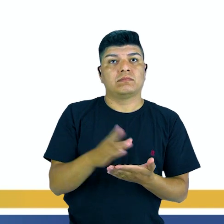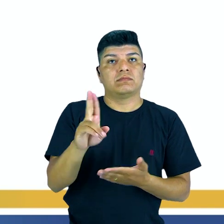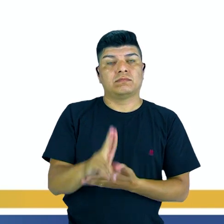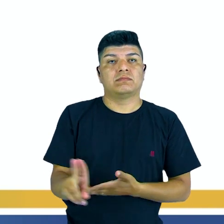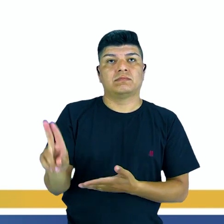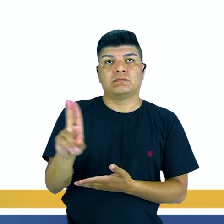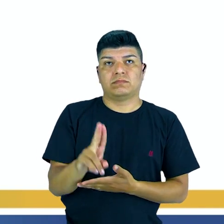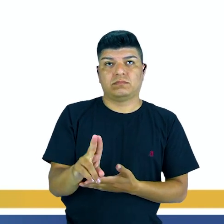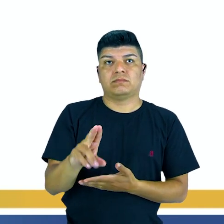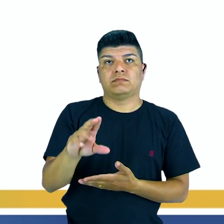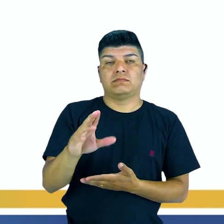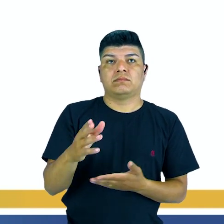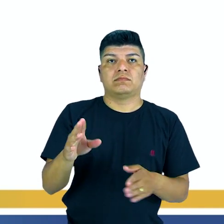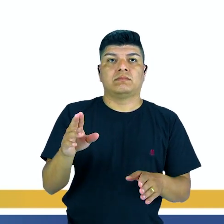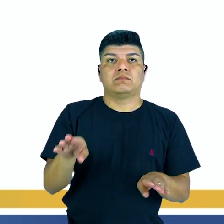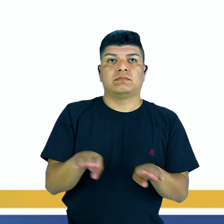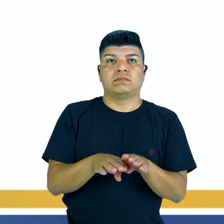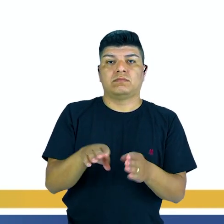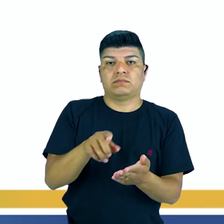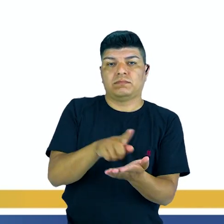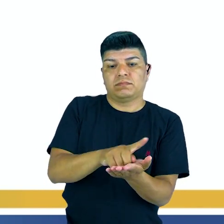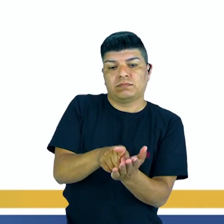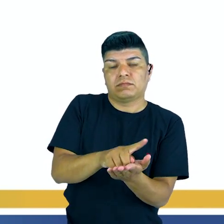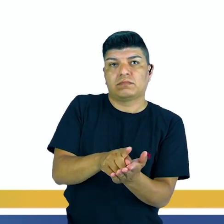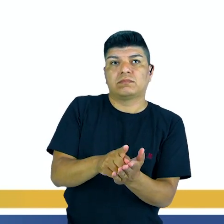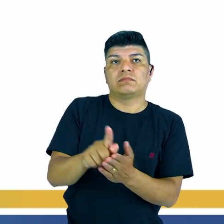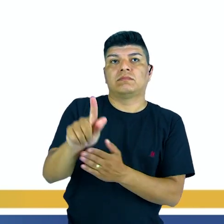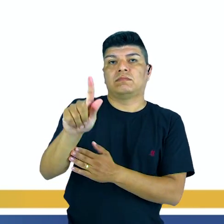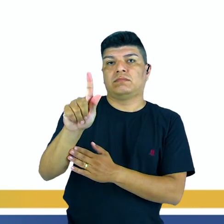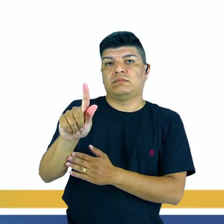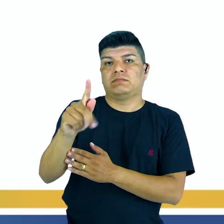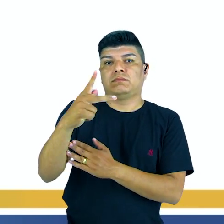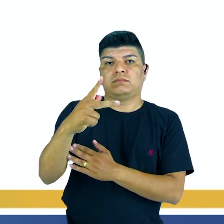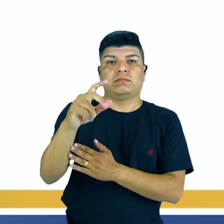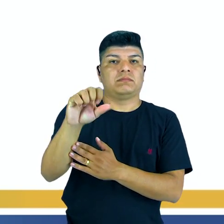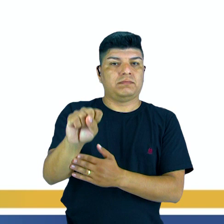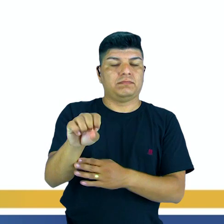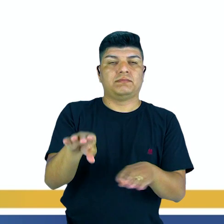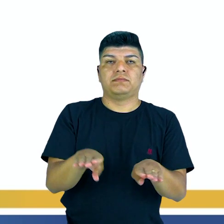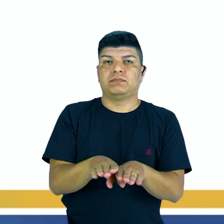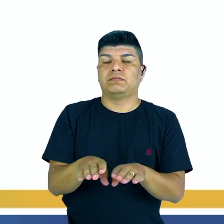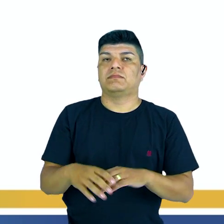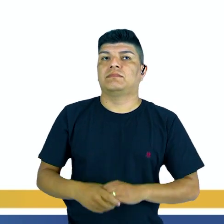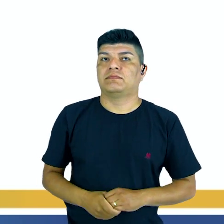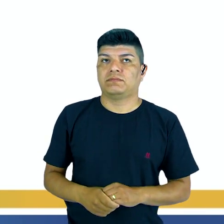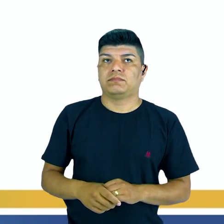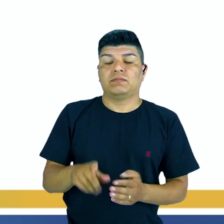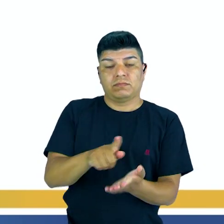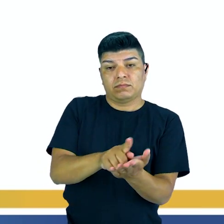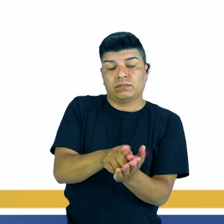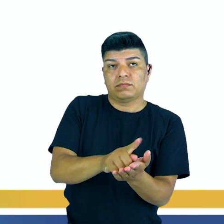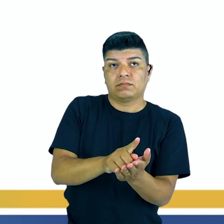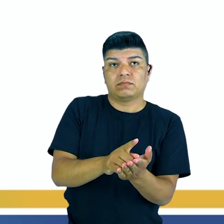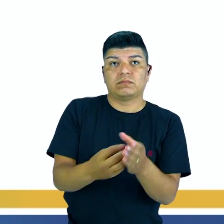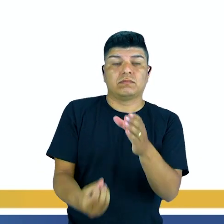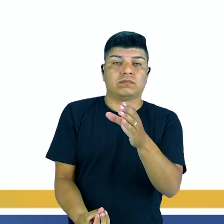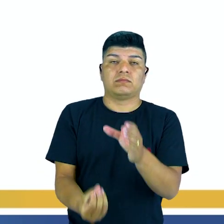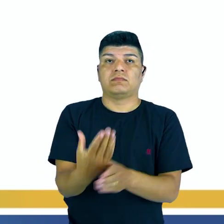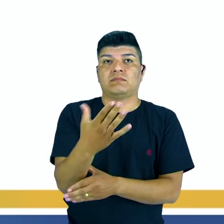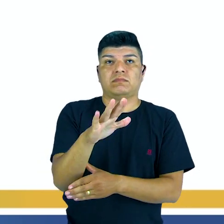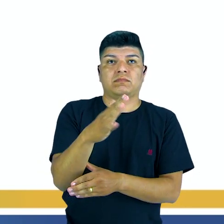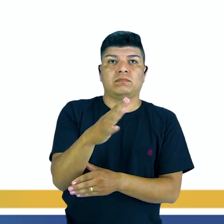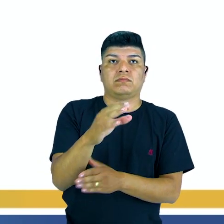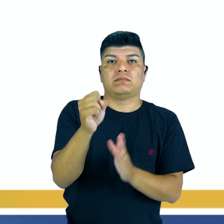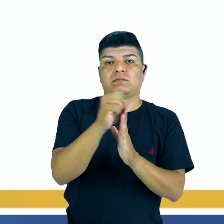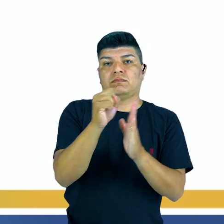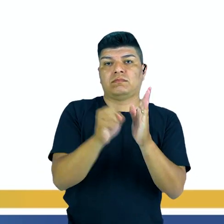Meios artificiais, nós temos a utilização da bússola e a utilização do GPS, tá? A bússola, ela foi criada lá pelo